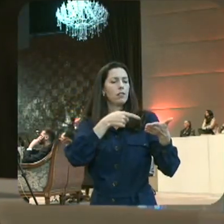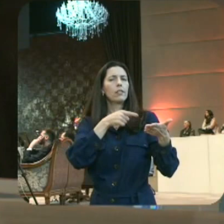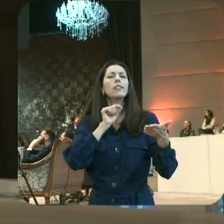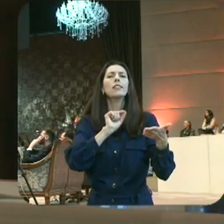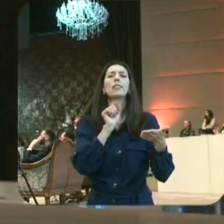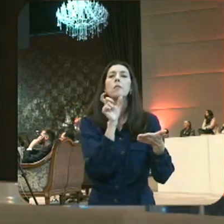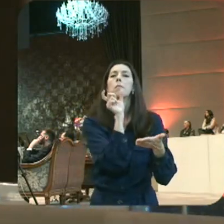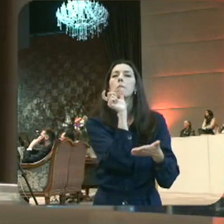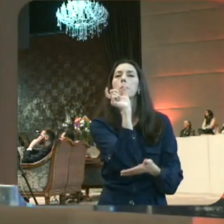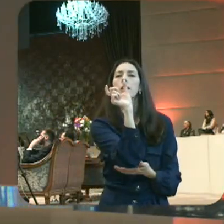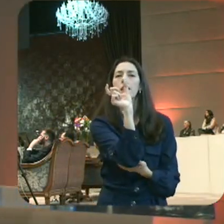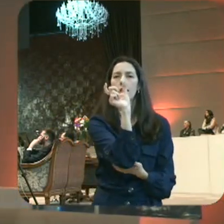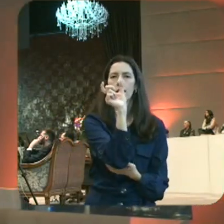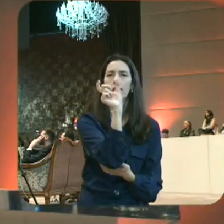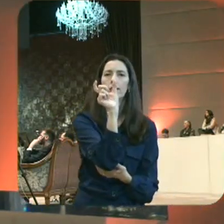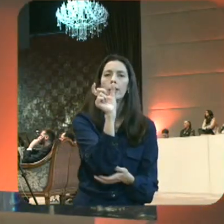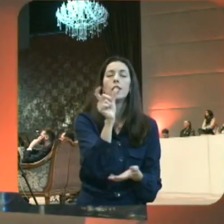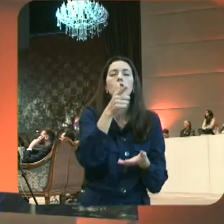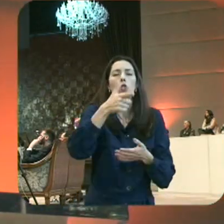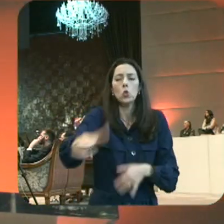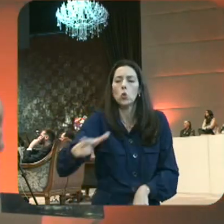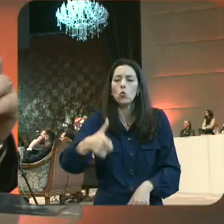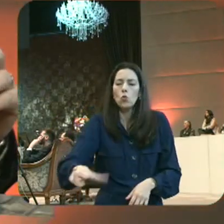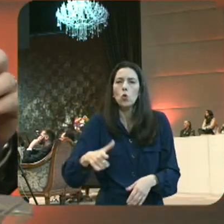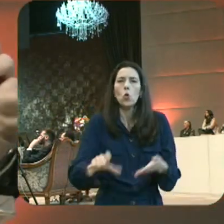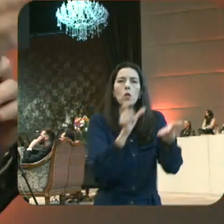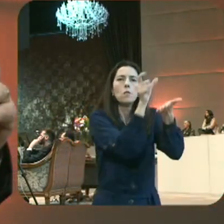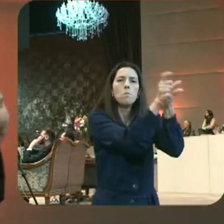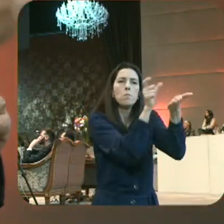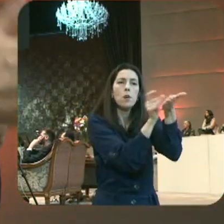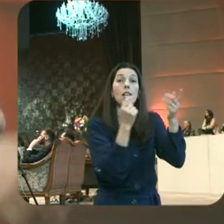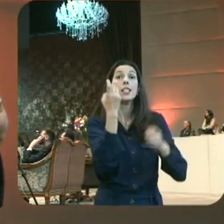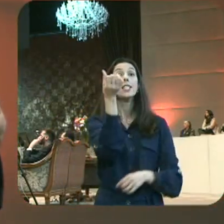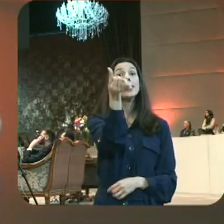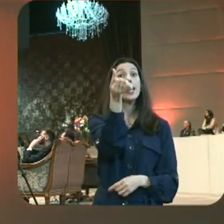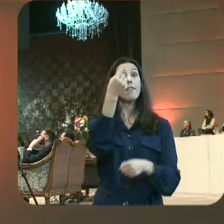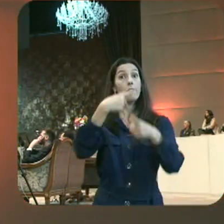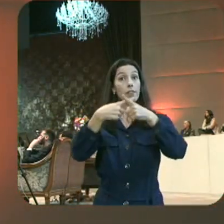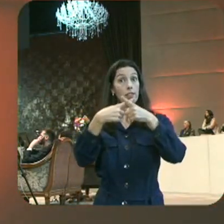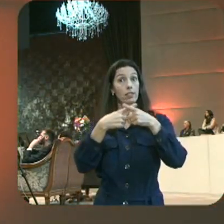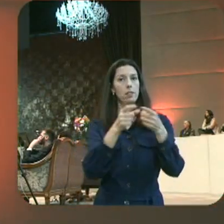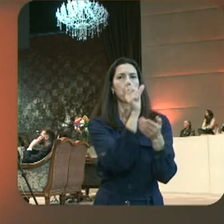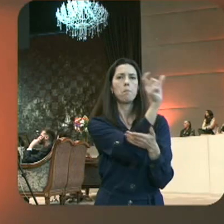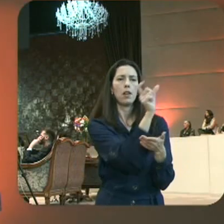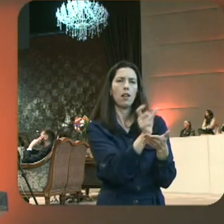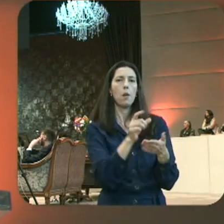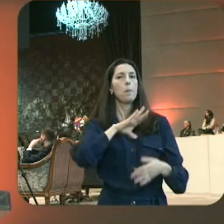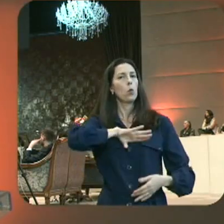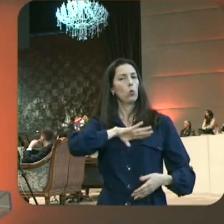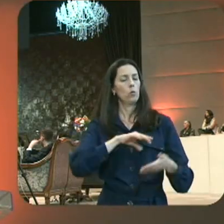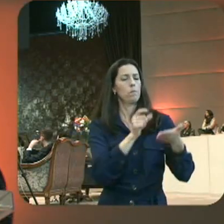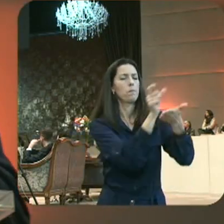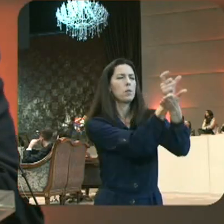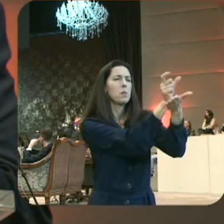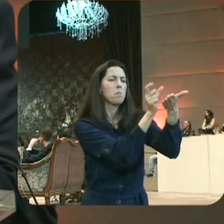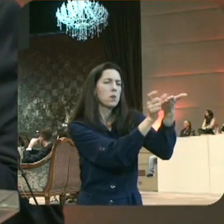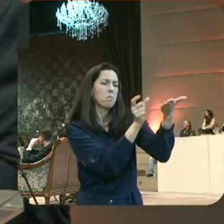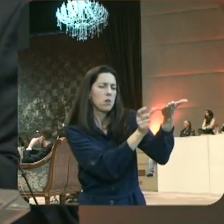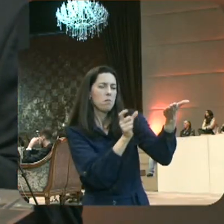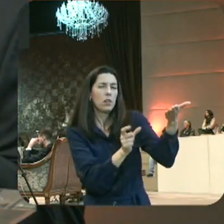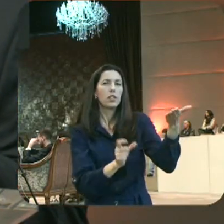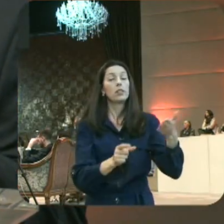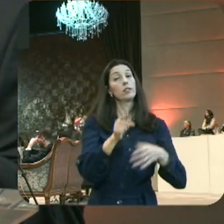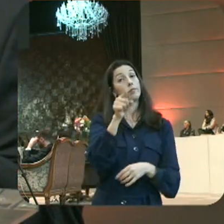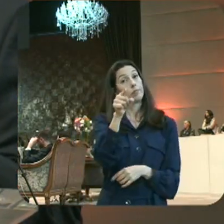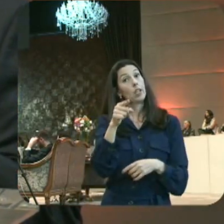uma palavra que se repetia 6 vezes nesse texto. E é importante a gente entender como